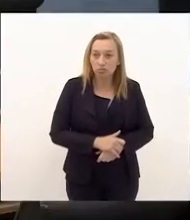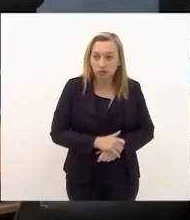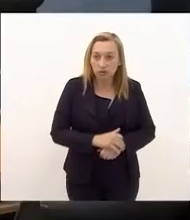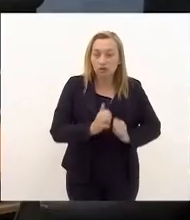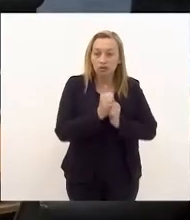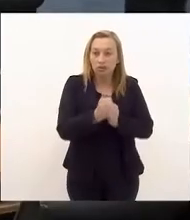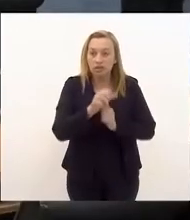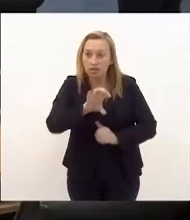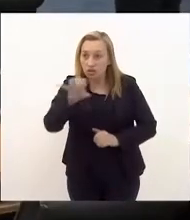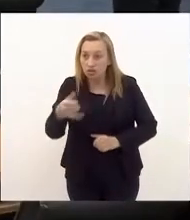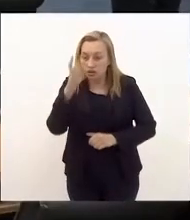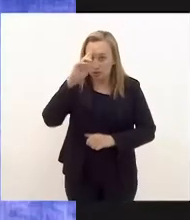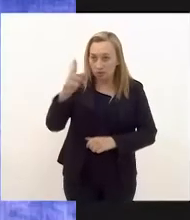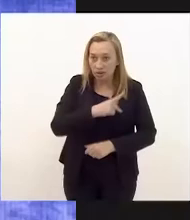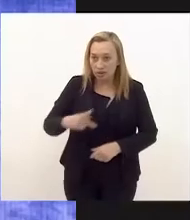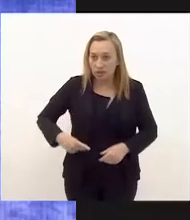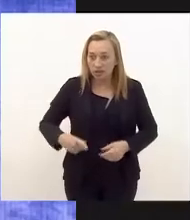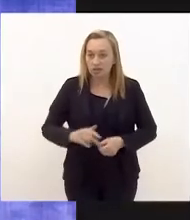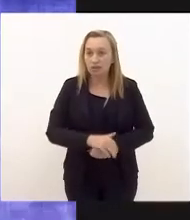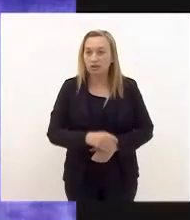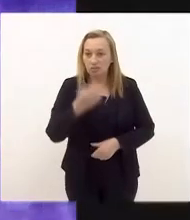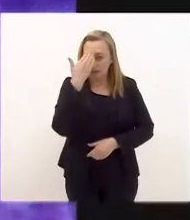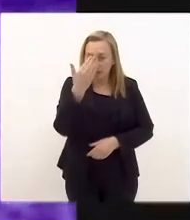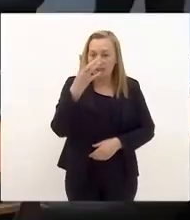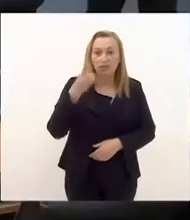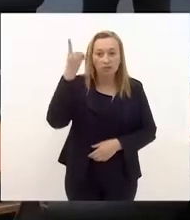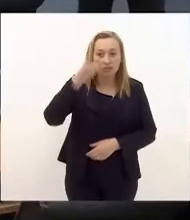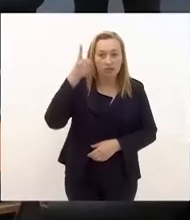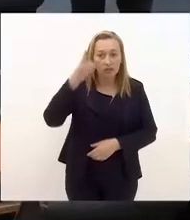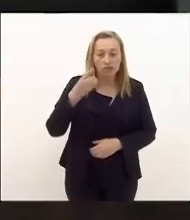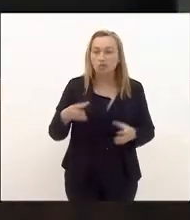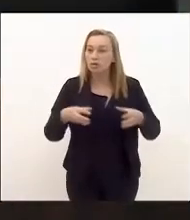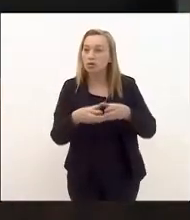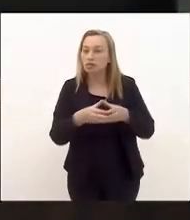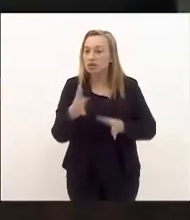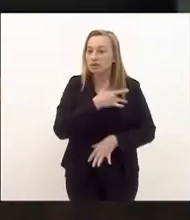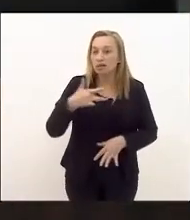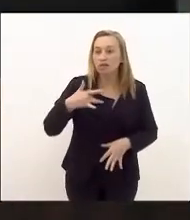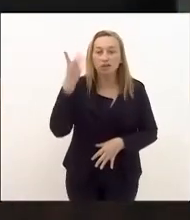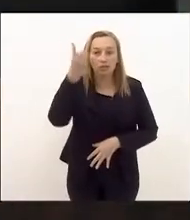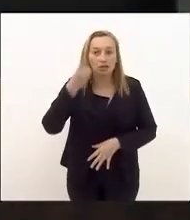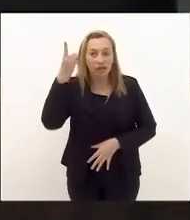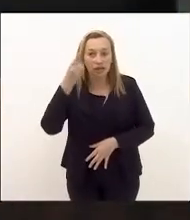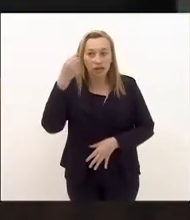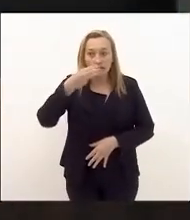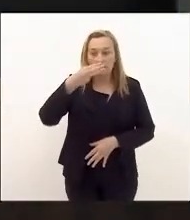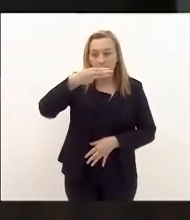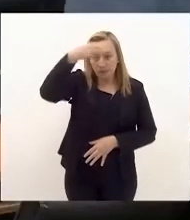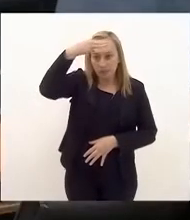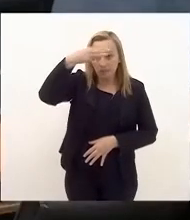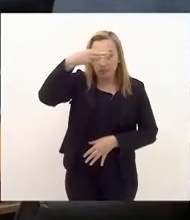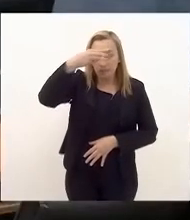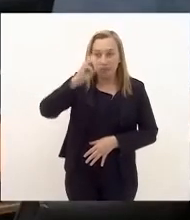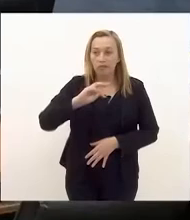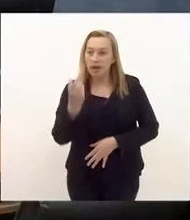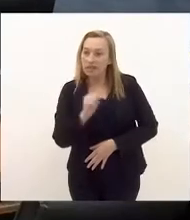Acompanha a CCJ, senhor presidente. Obrigado, deputada. Pela Comissão de Saúde, deputada Marta Rocha.